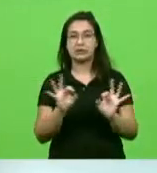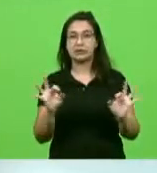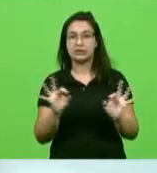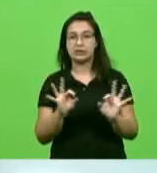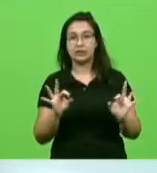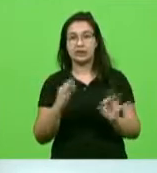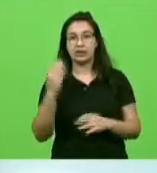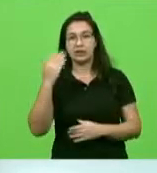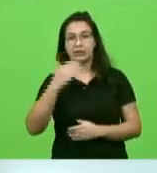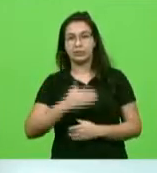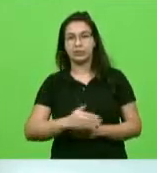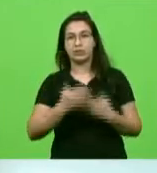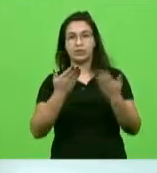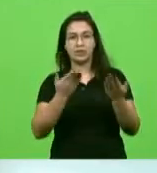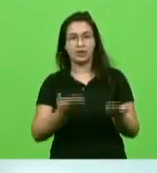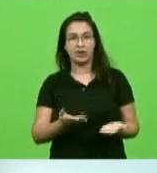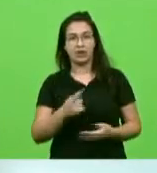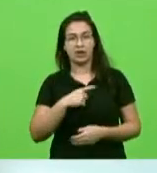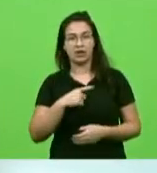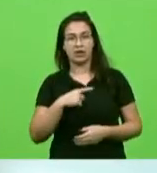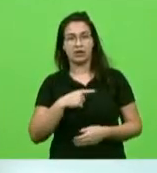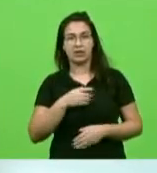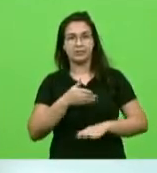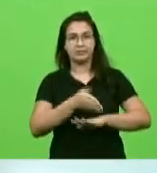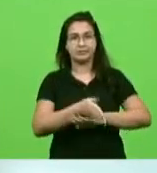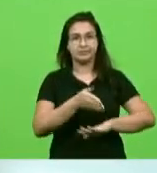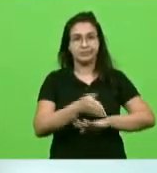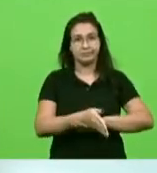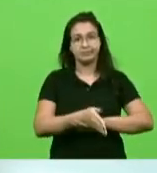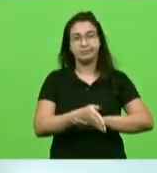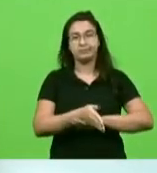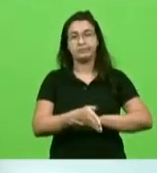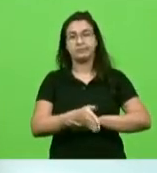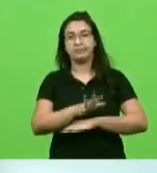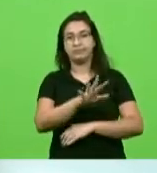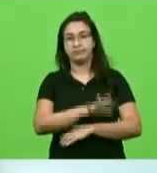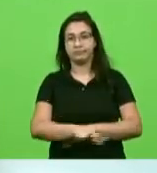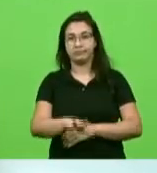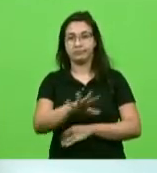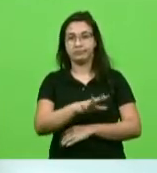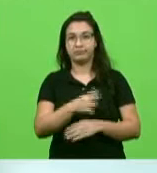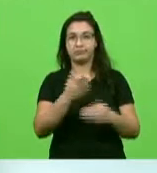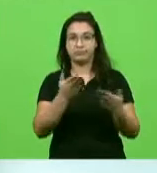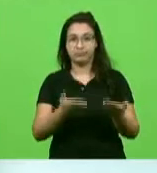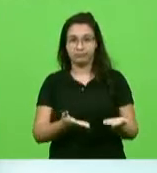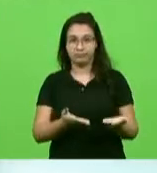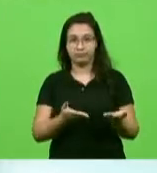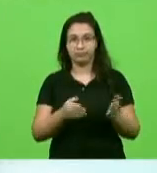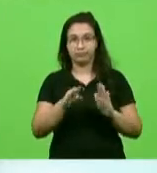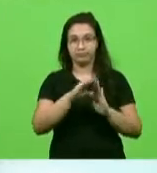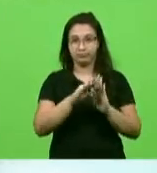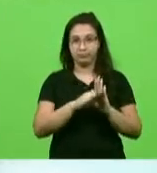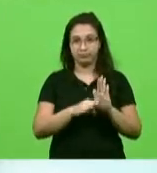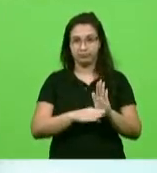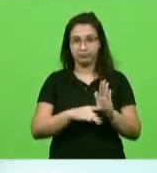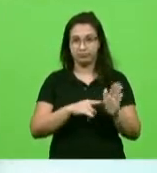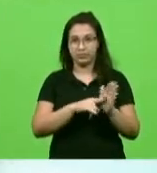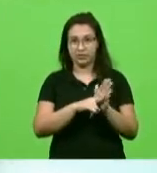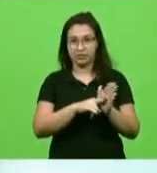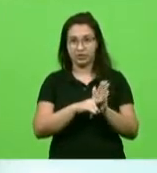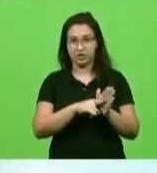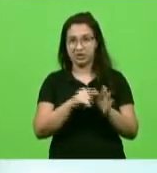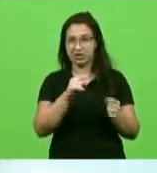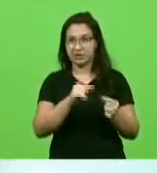indícios mínimos do envolvimento ou participação do governador Carlos Moisés nos fatos sob investigação.